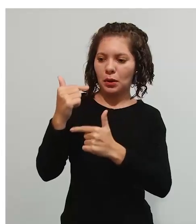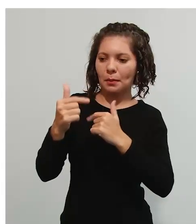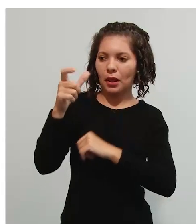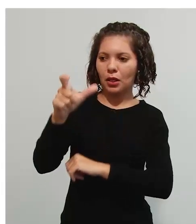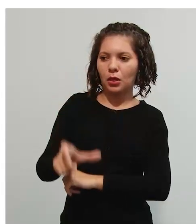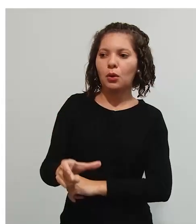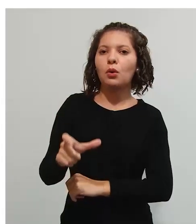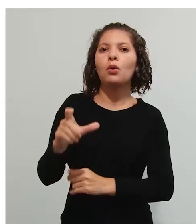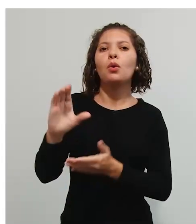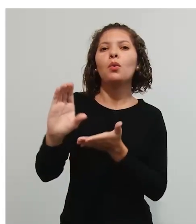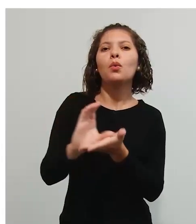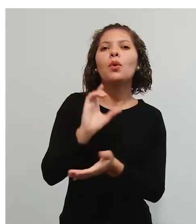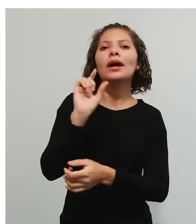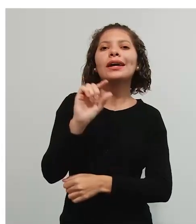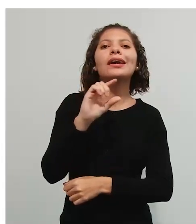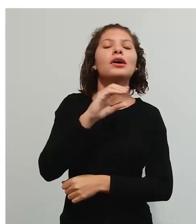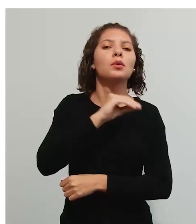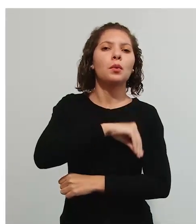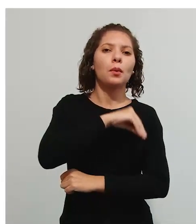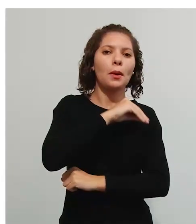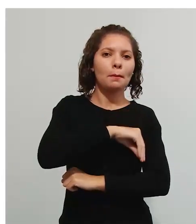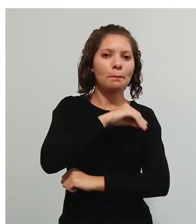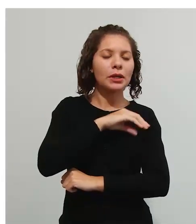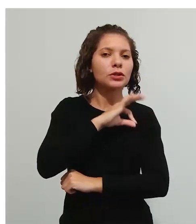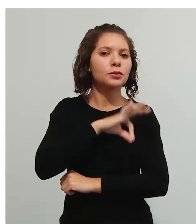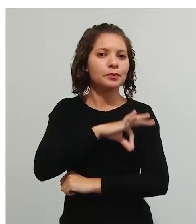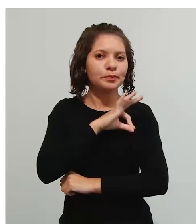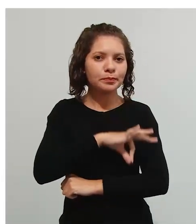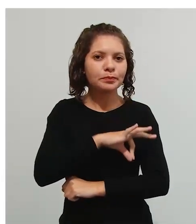empregado CLT, e aí eu já adianto para vocês,